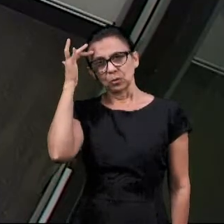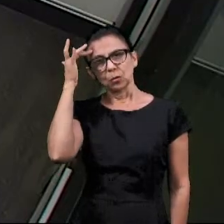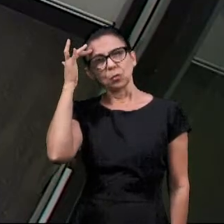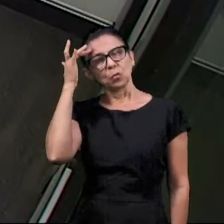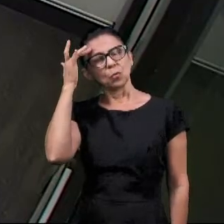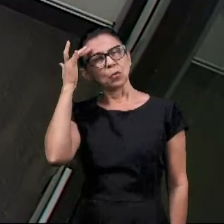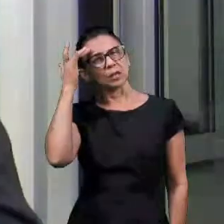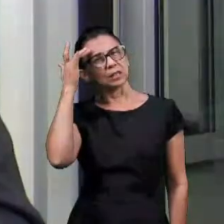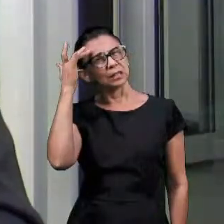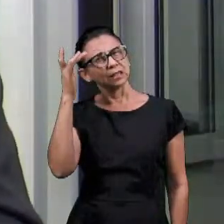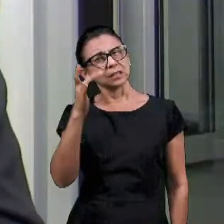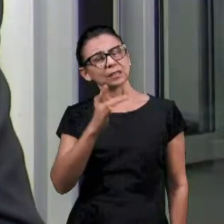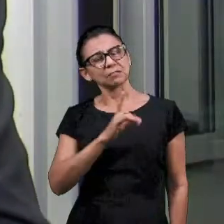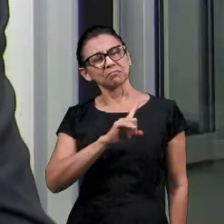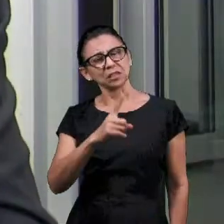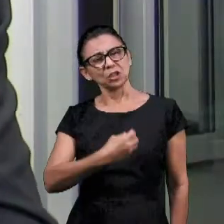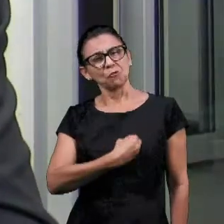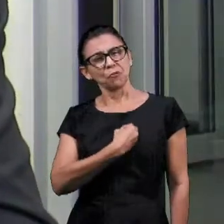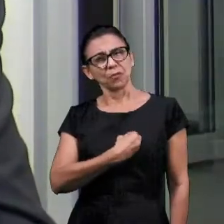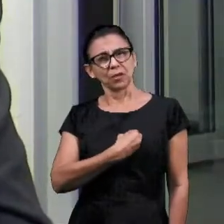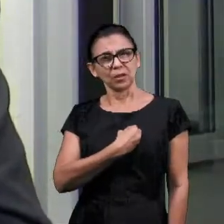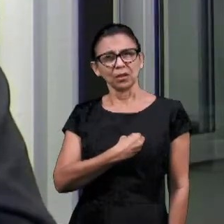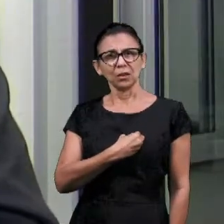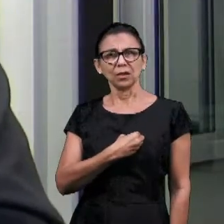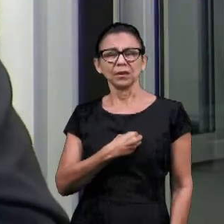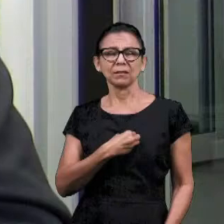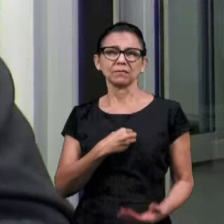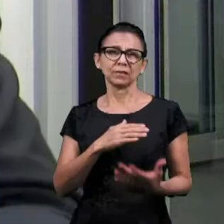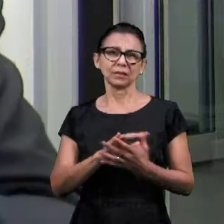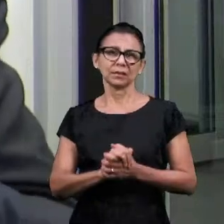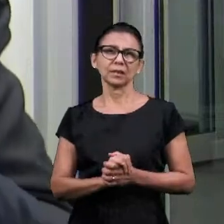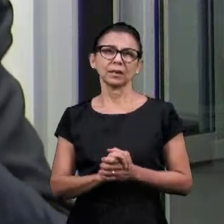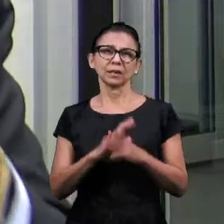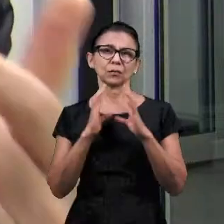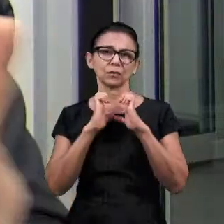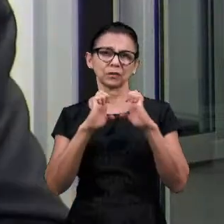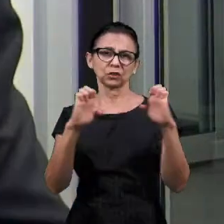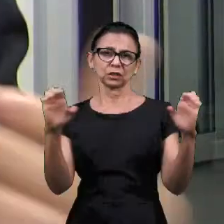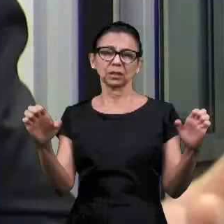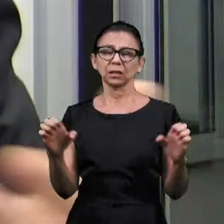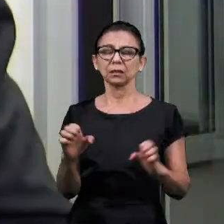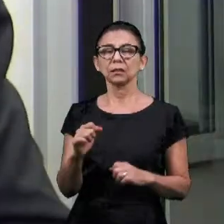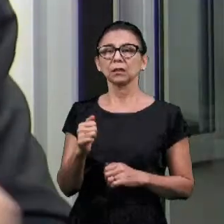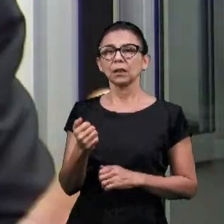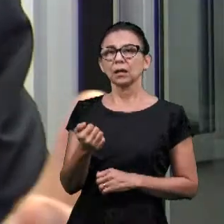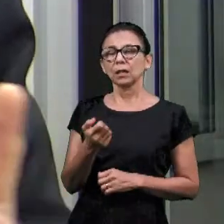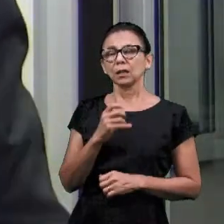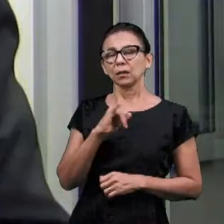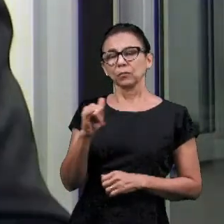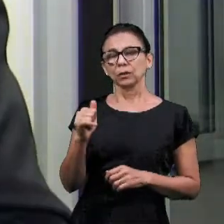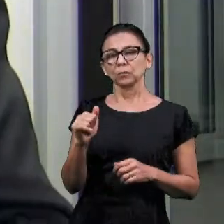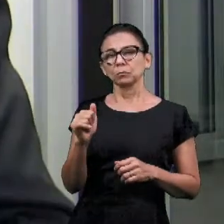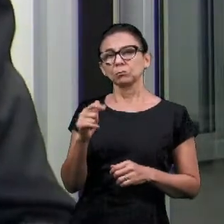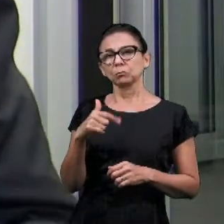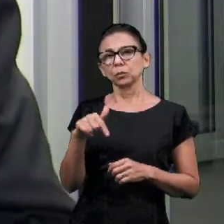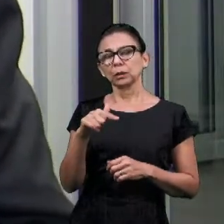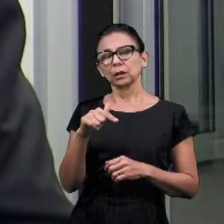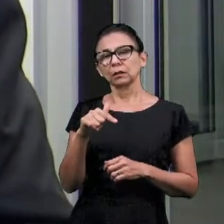ou eu digo isso porque é muito comum a gente conversar com jornalistas, até pela nossa função aqui.